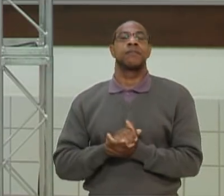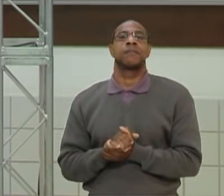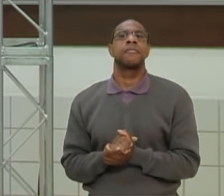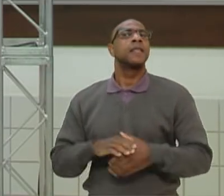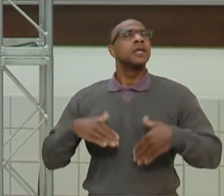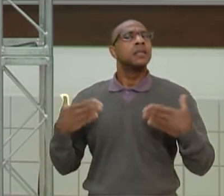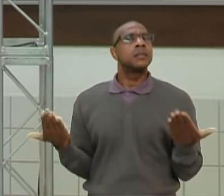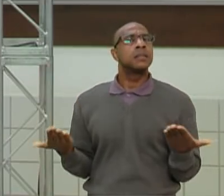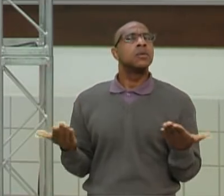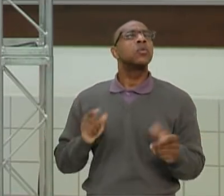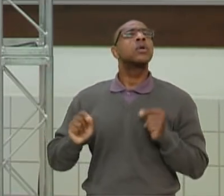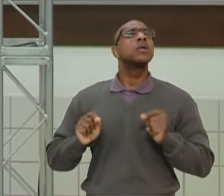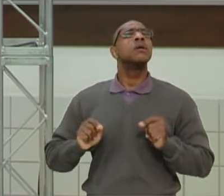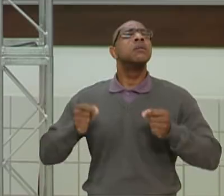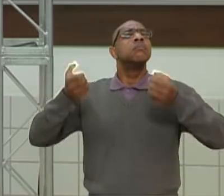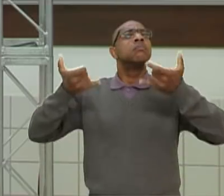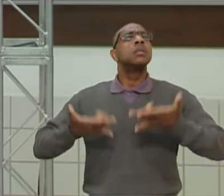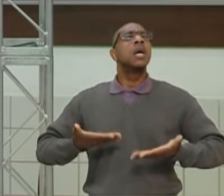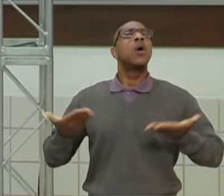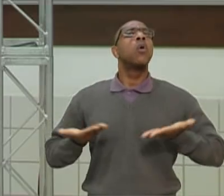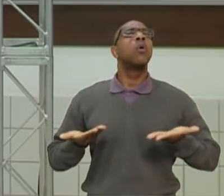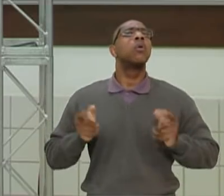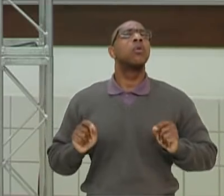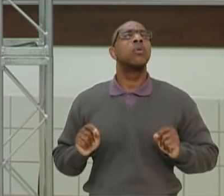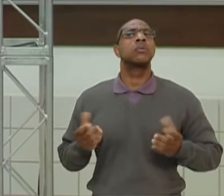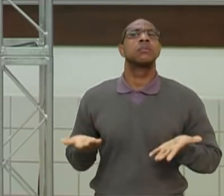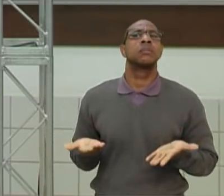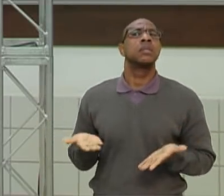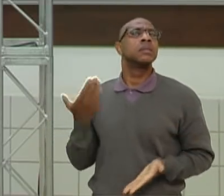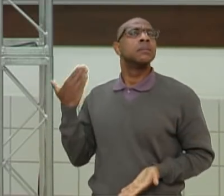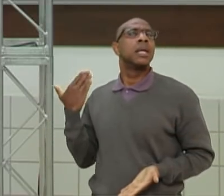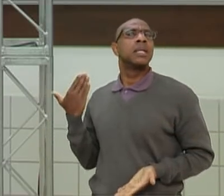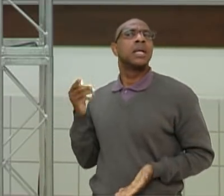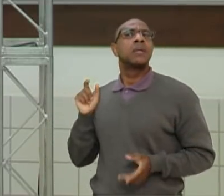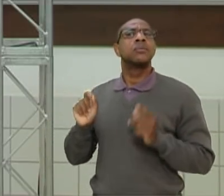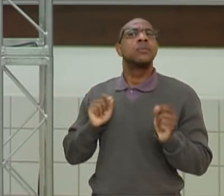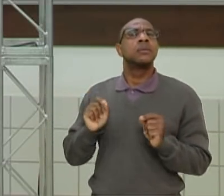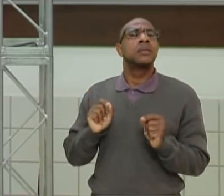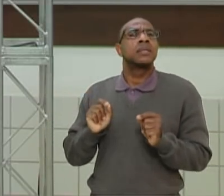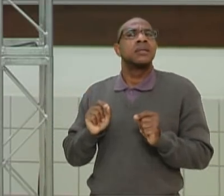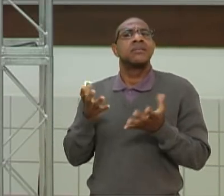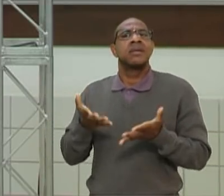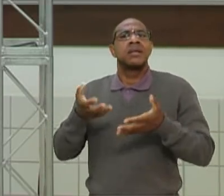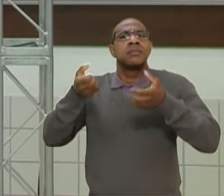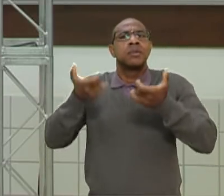a gente vai trabalhar hoje, gente? Nas últimas aulas, a gente já tem trabalhado com números